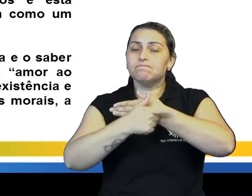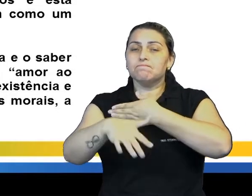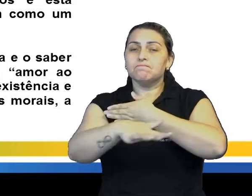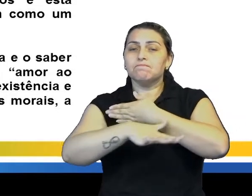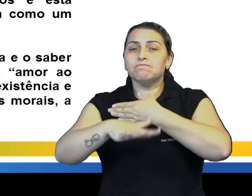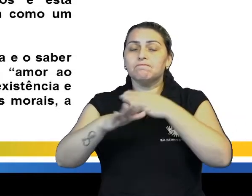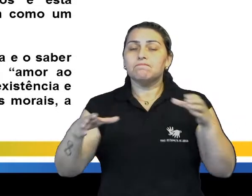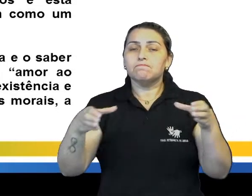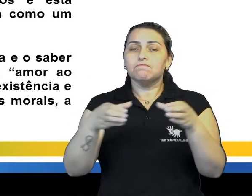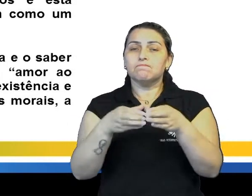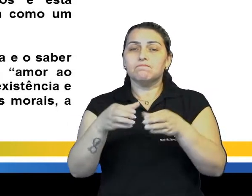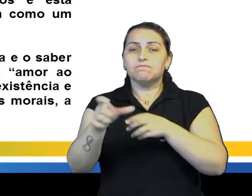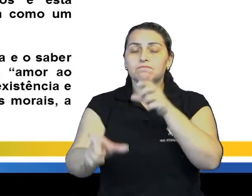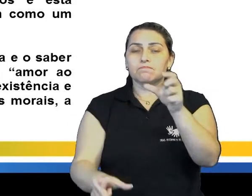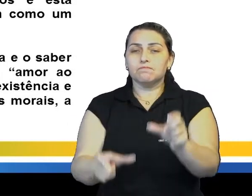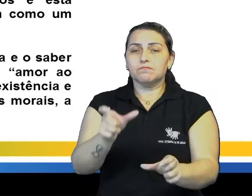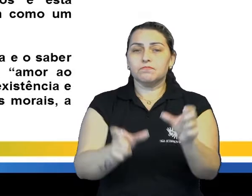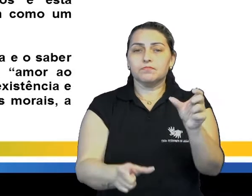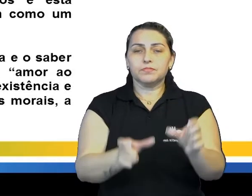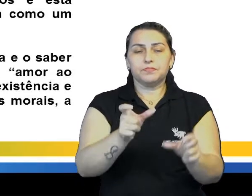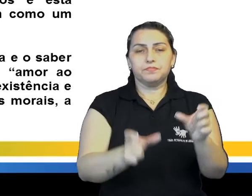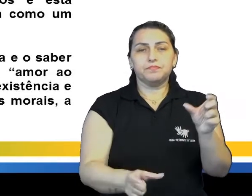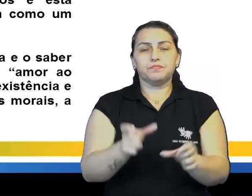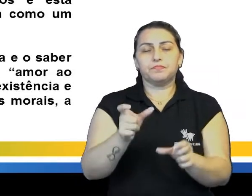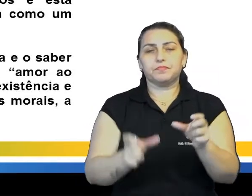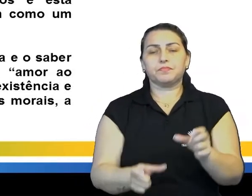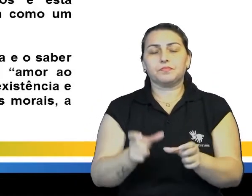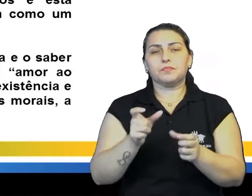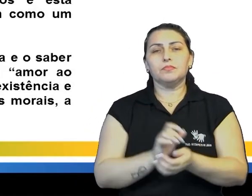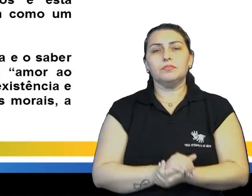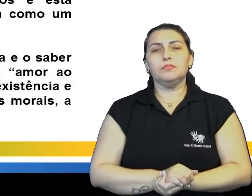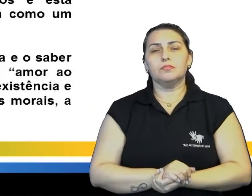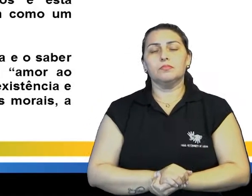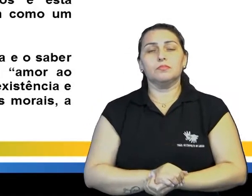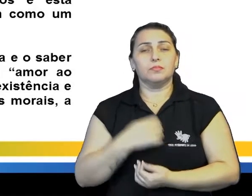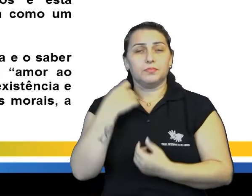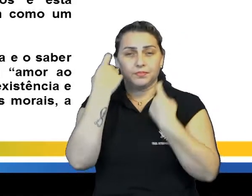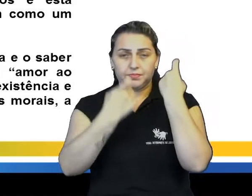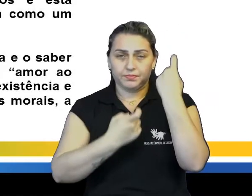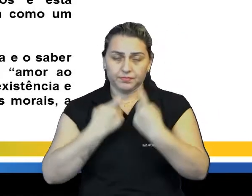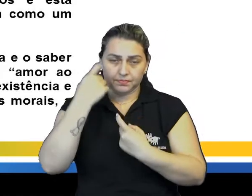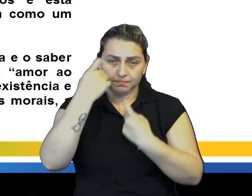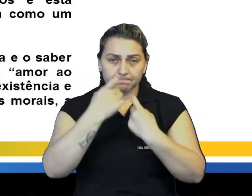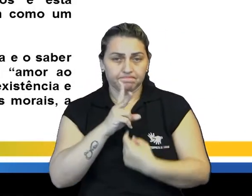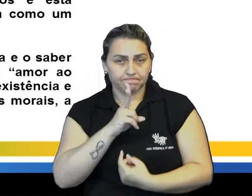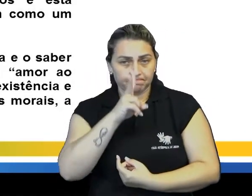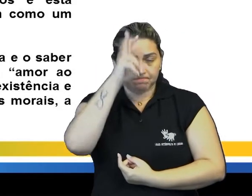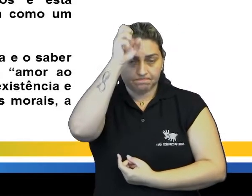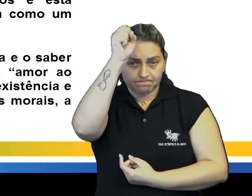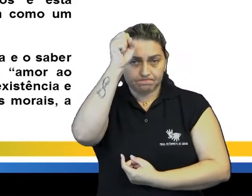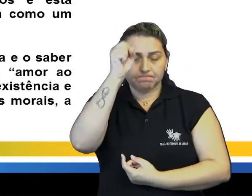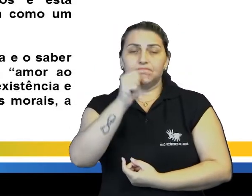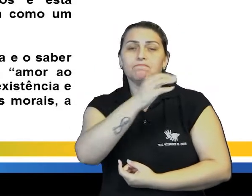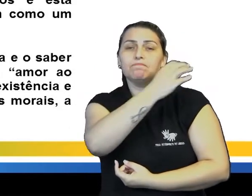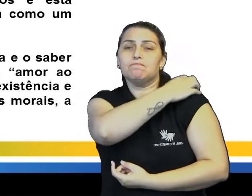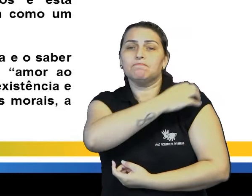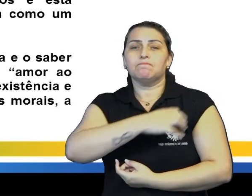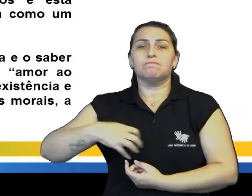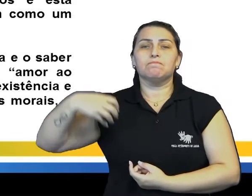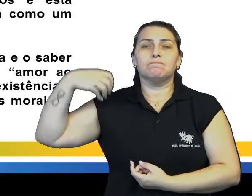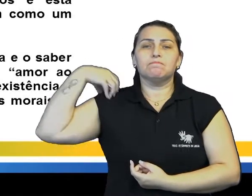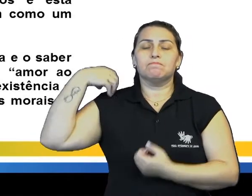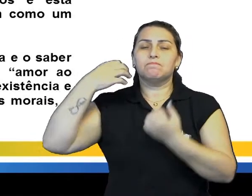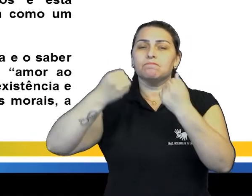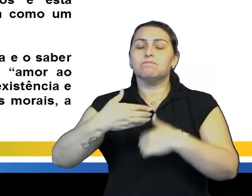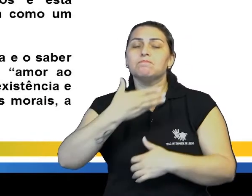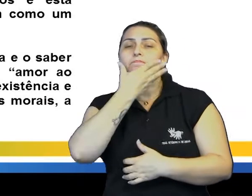social e coletivo dos indivíduos, e essa preocupação era tão forte que Aristóteles chegou a definir